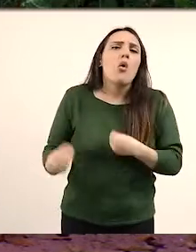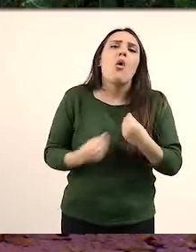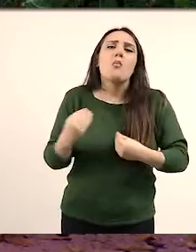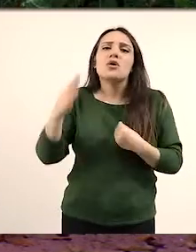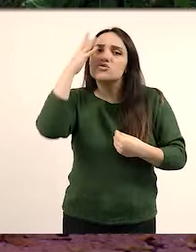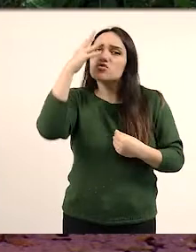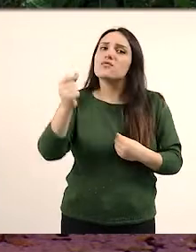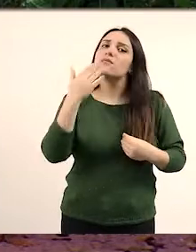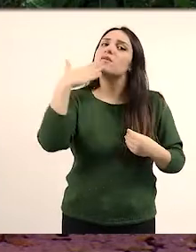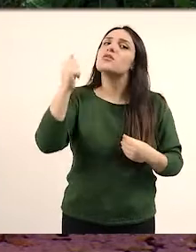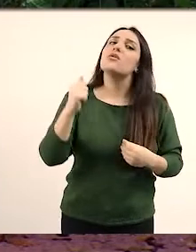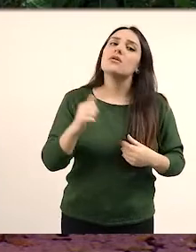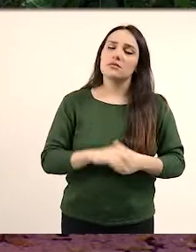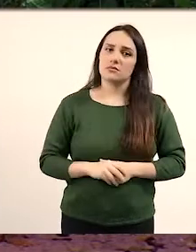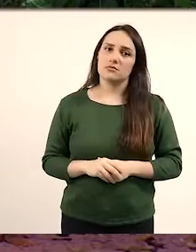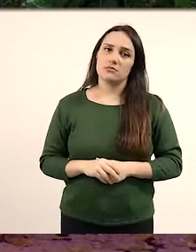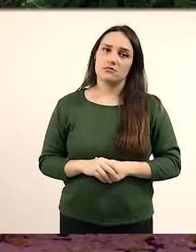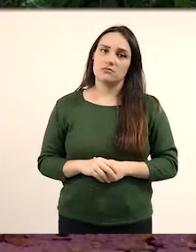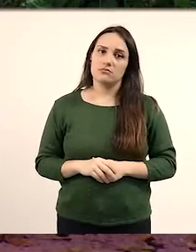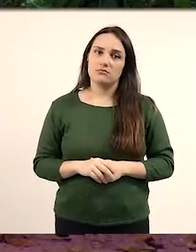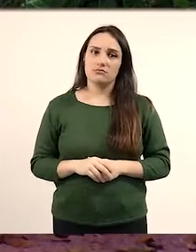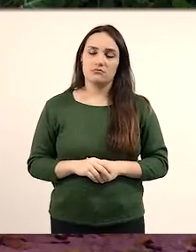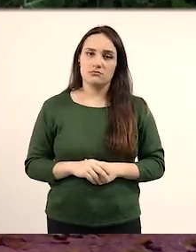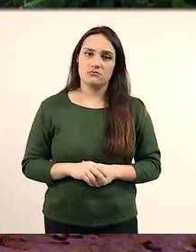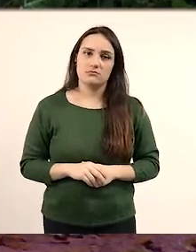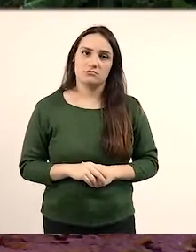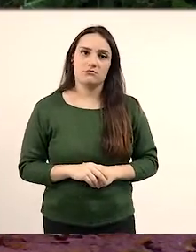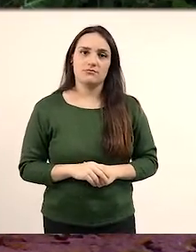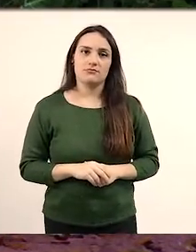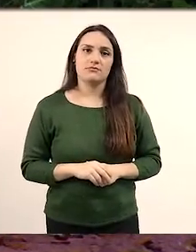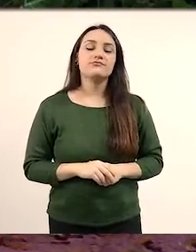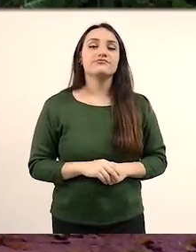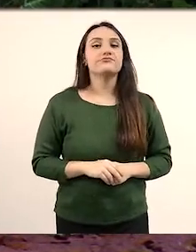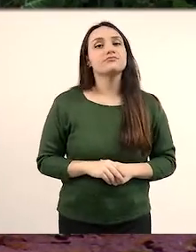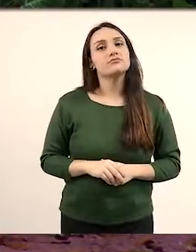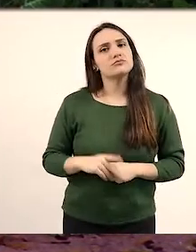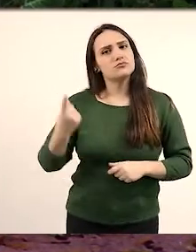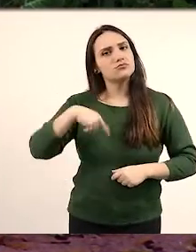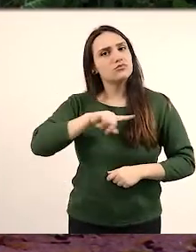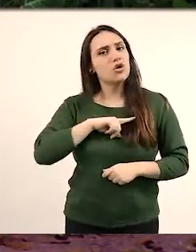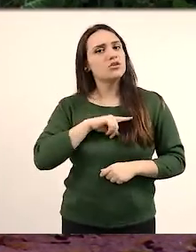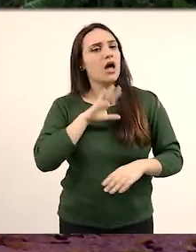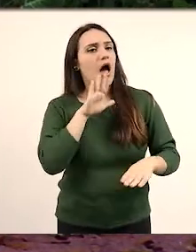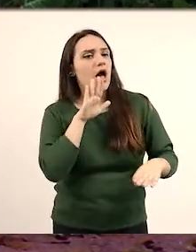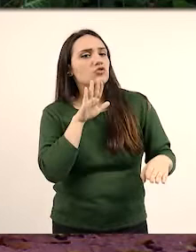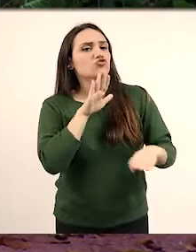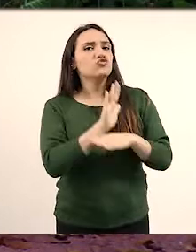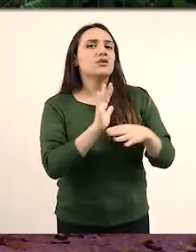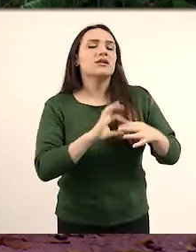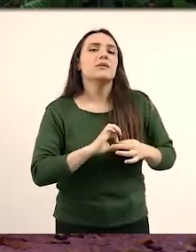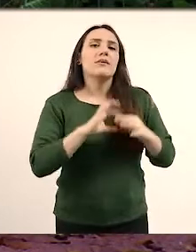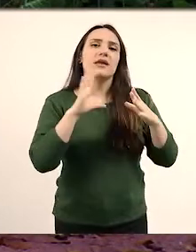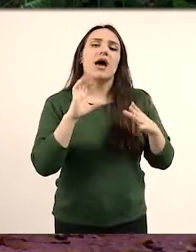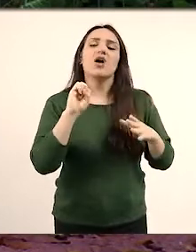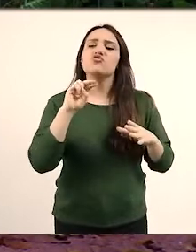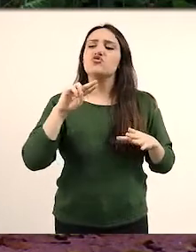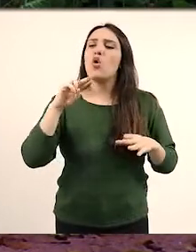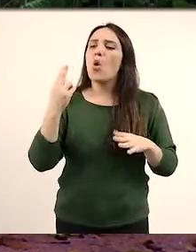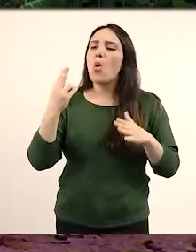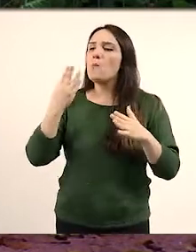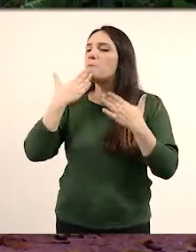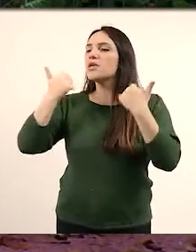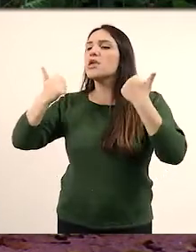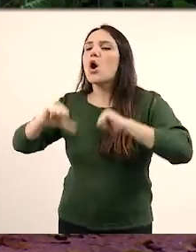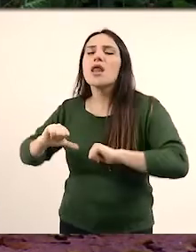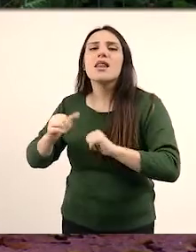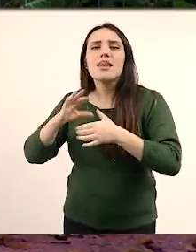essa crise? Na verdade, a gente está reforçando essa democracia ou está revendo essa democracia e essa forma